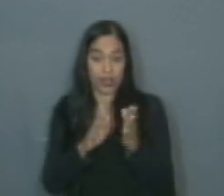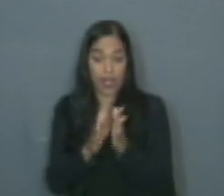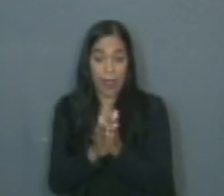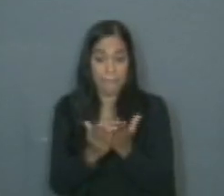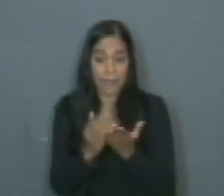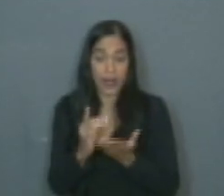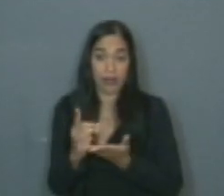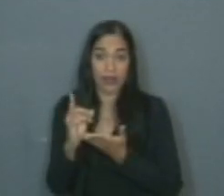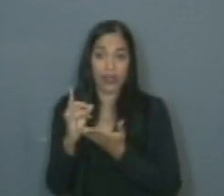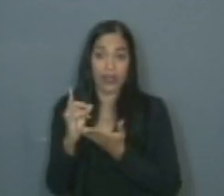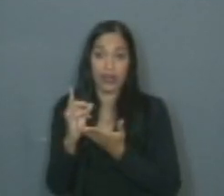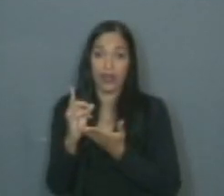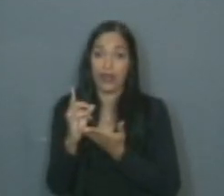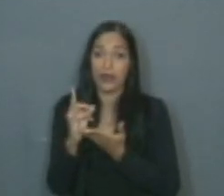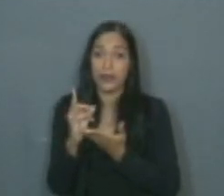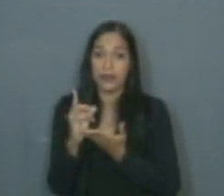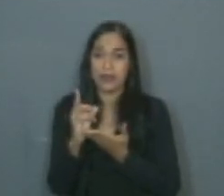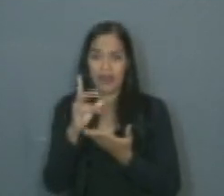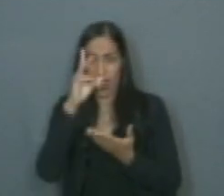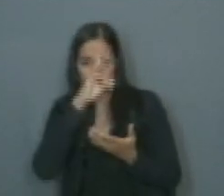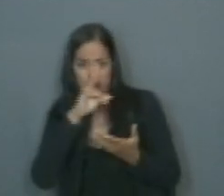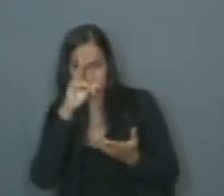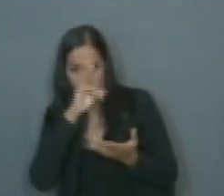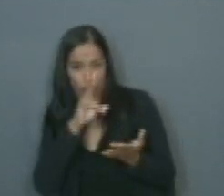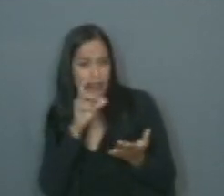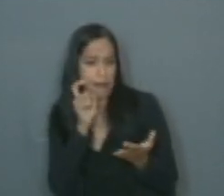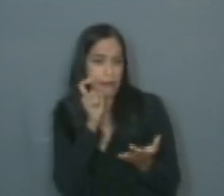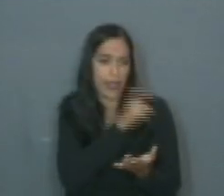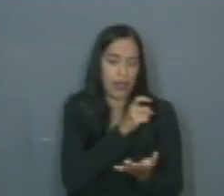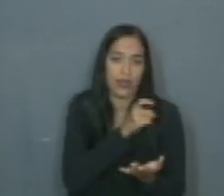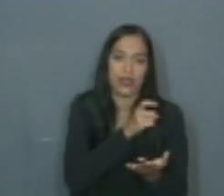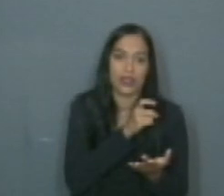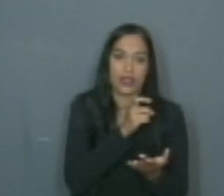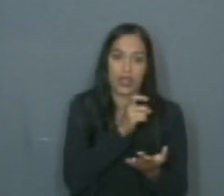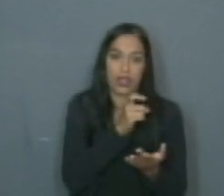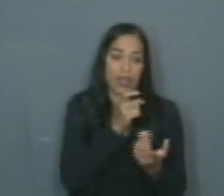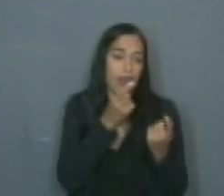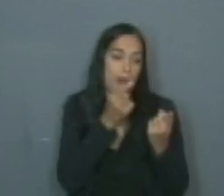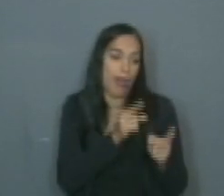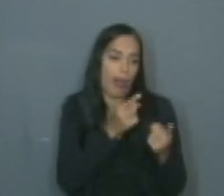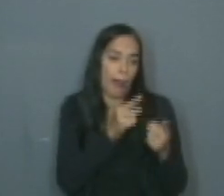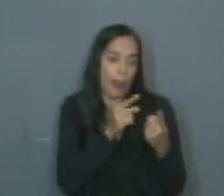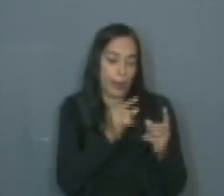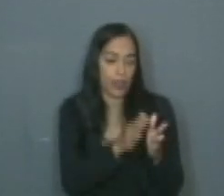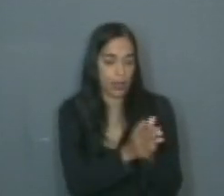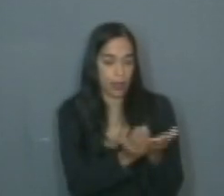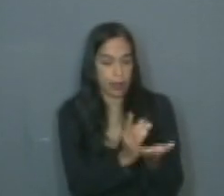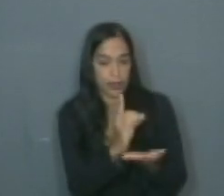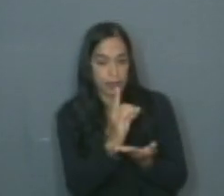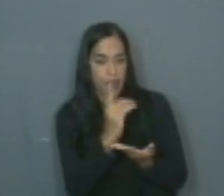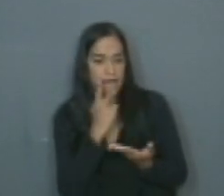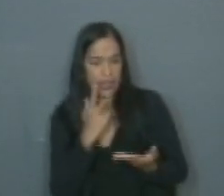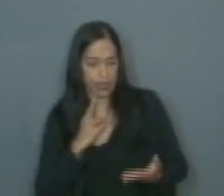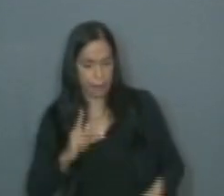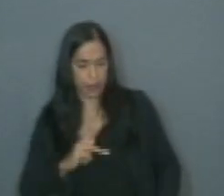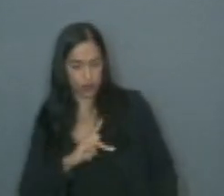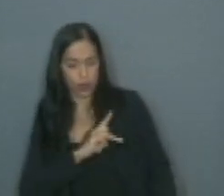mitologia, xingar a Bíblia, e se autoproclama pastor ainda.